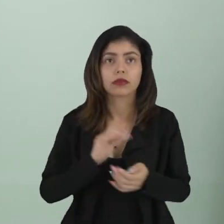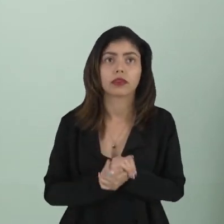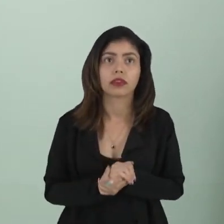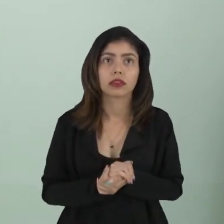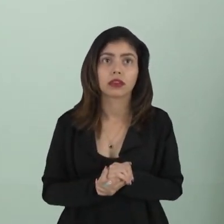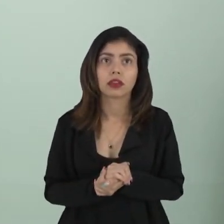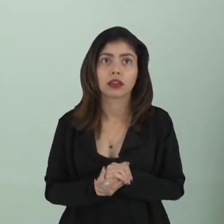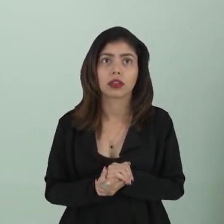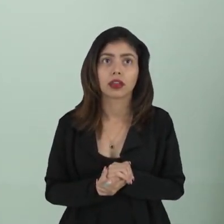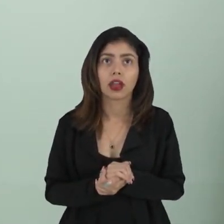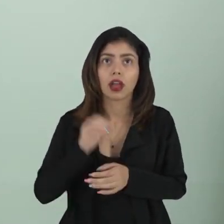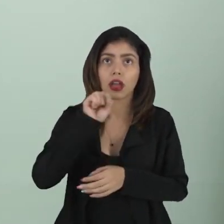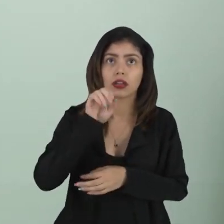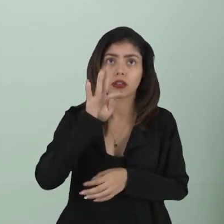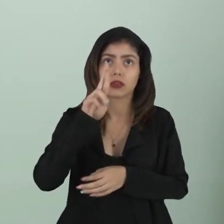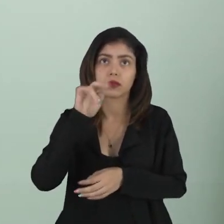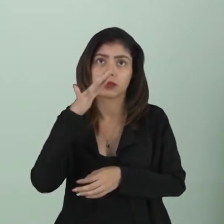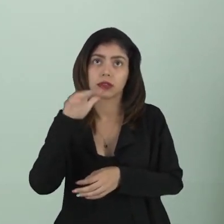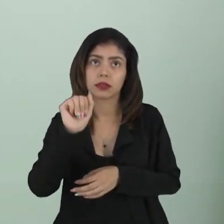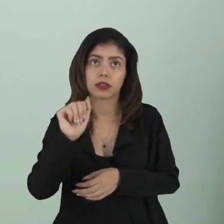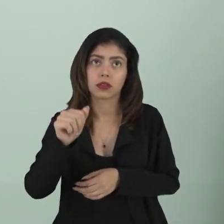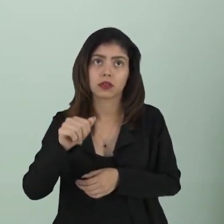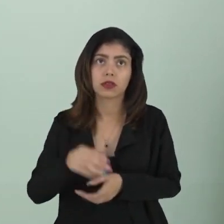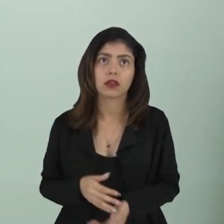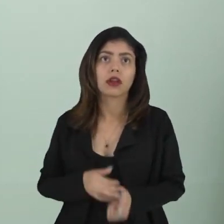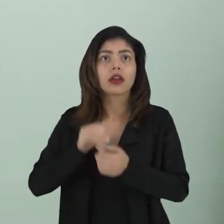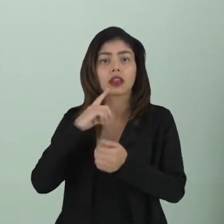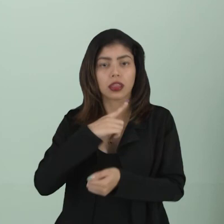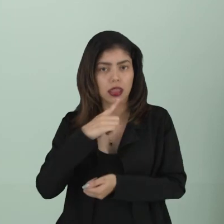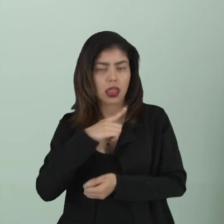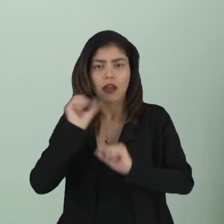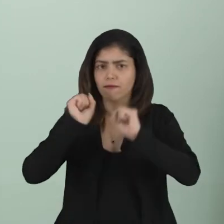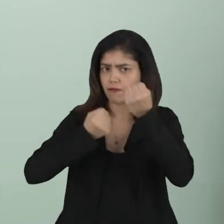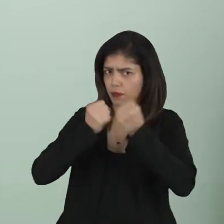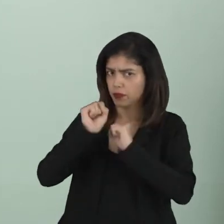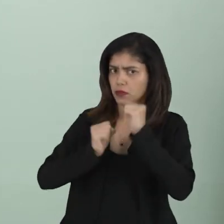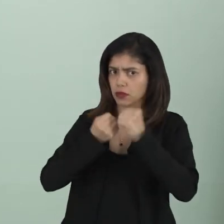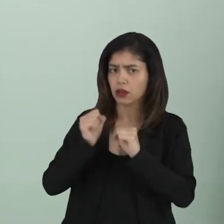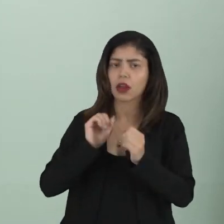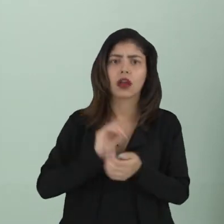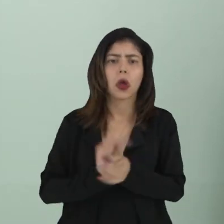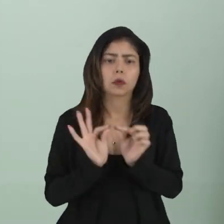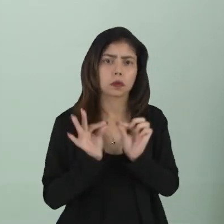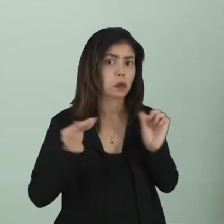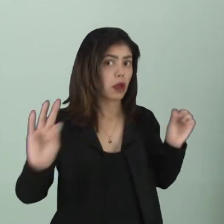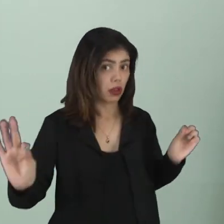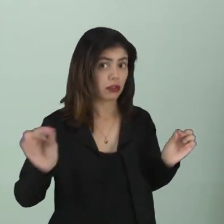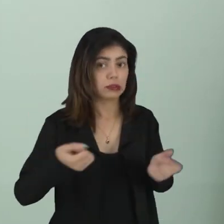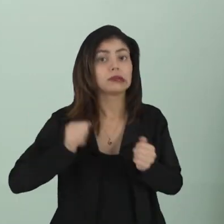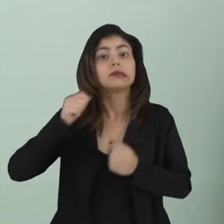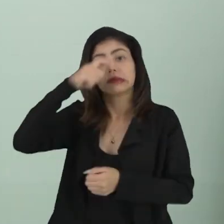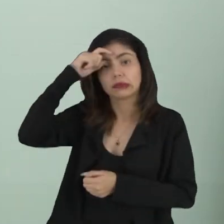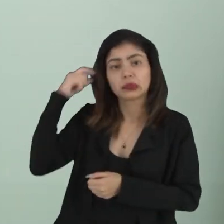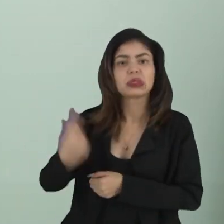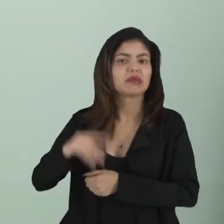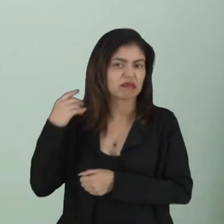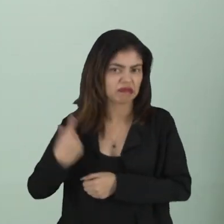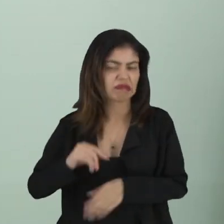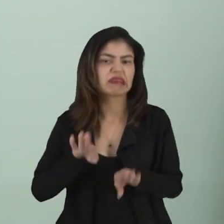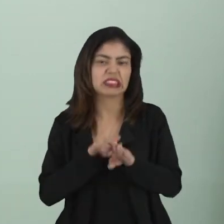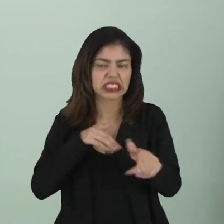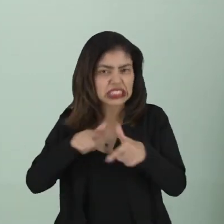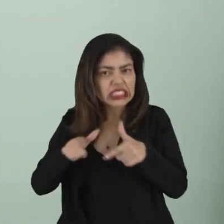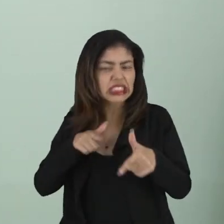a submissão do trabalhador à disciplina fabril, como, por exemplo, o cumprimento de jornada de trabalho,